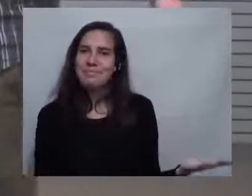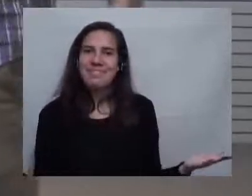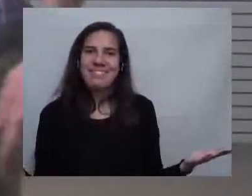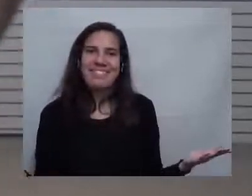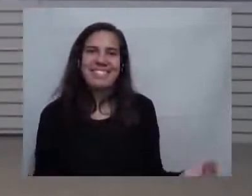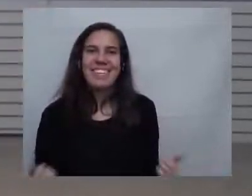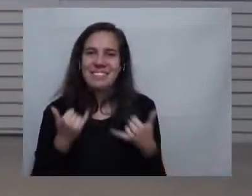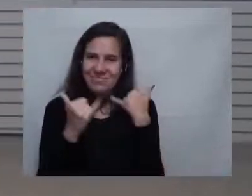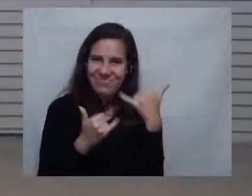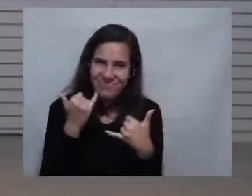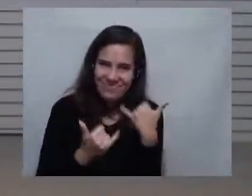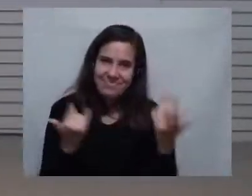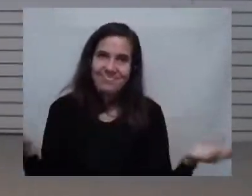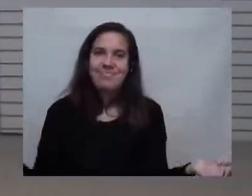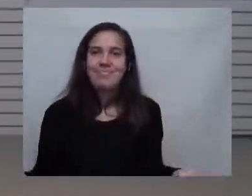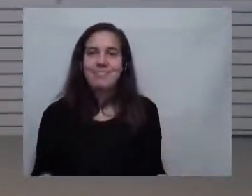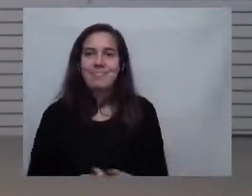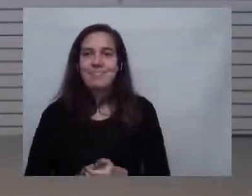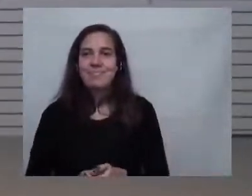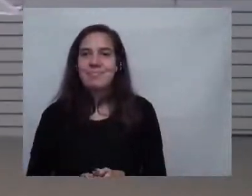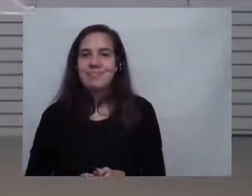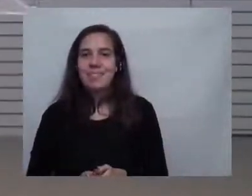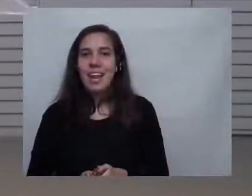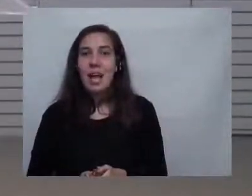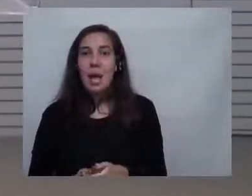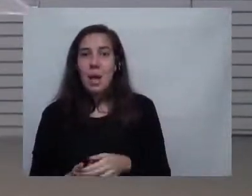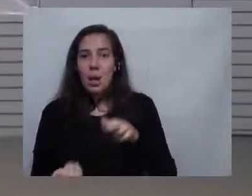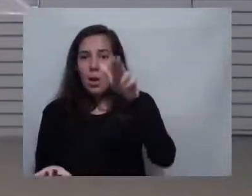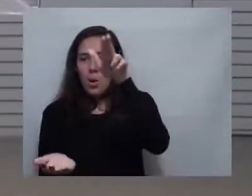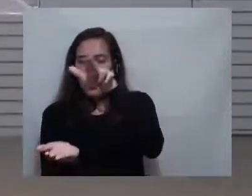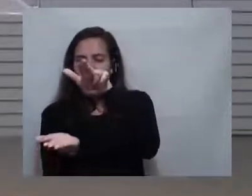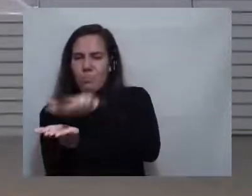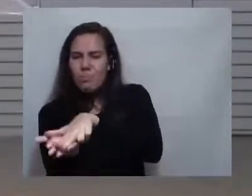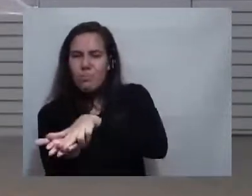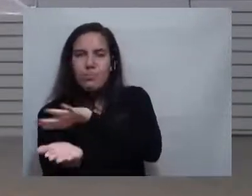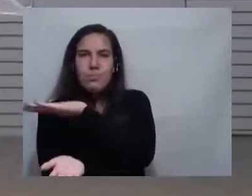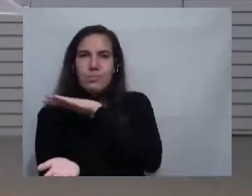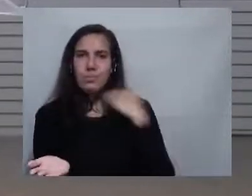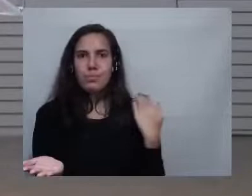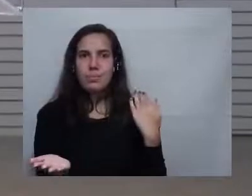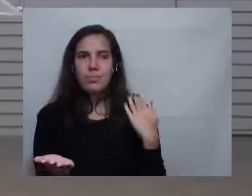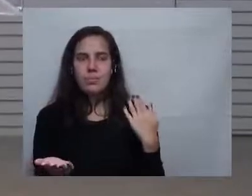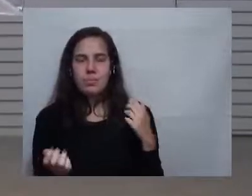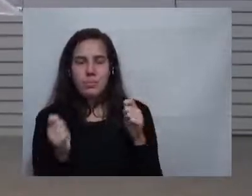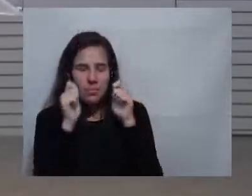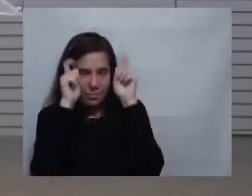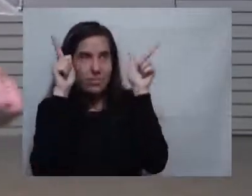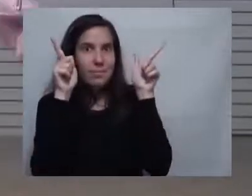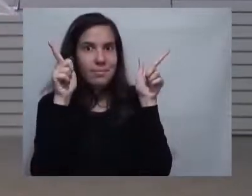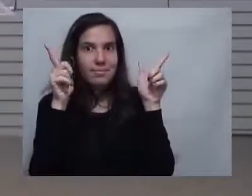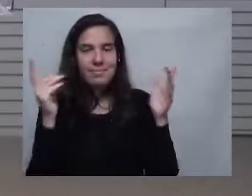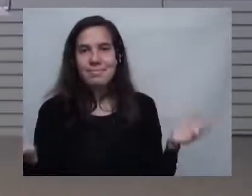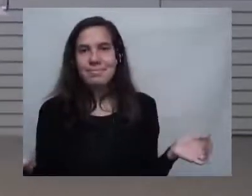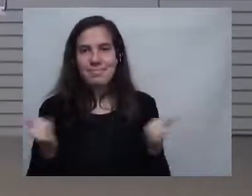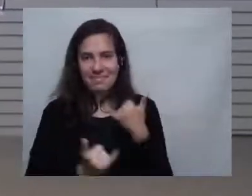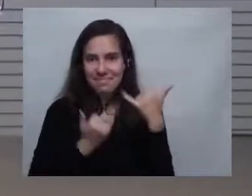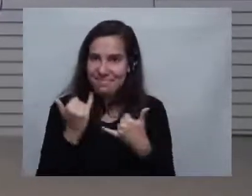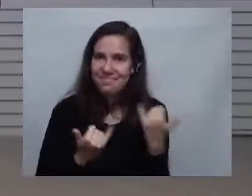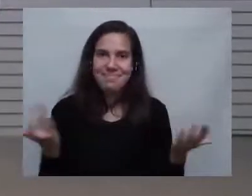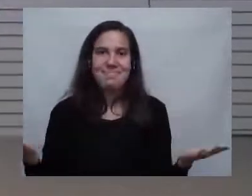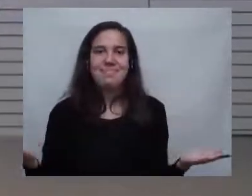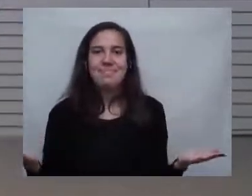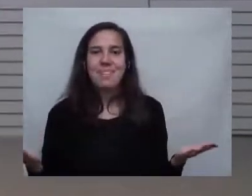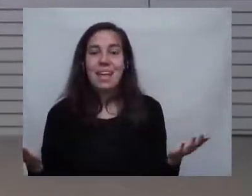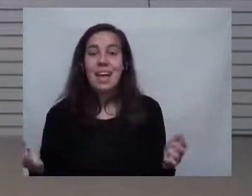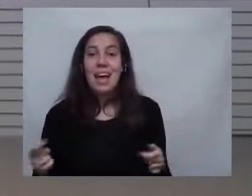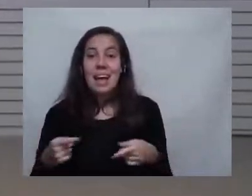é óbvio mexeu a Esse é o que eu quero